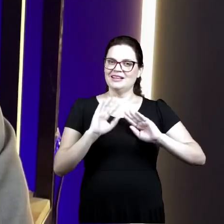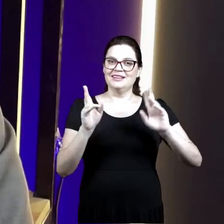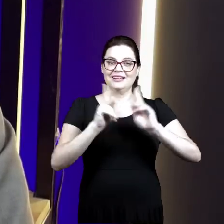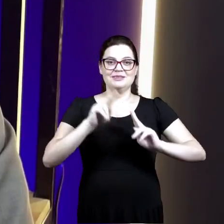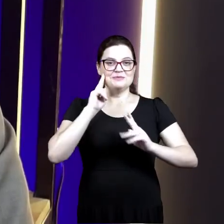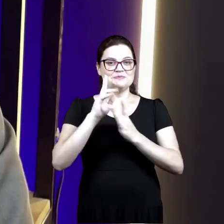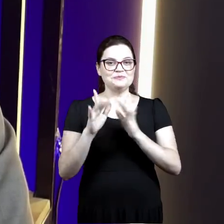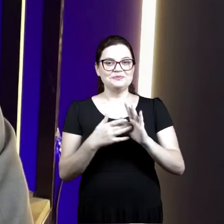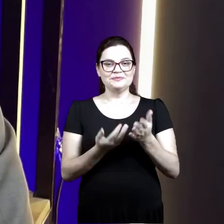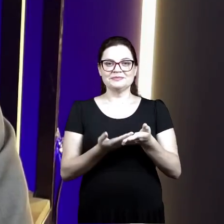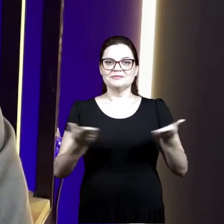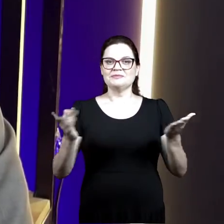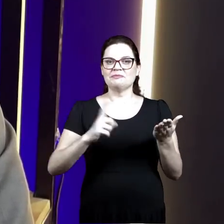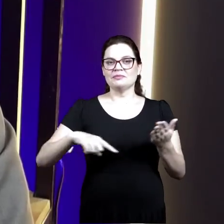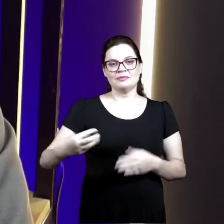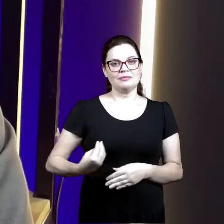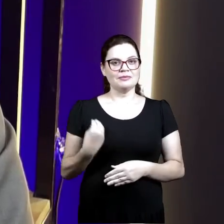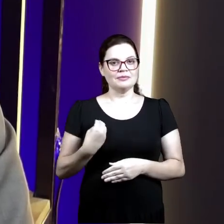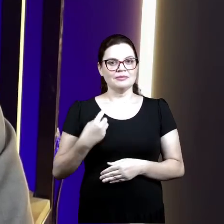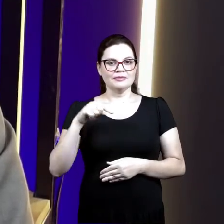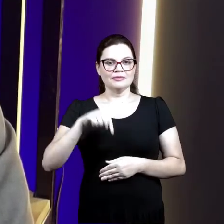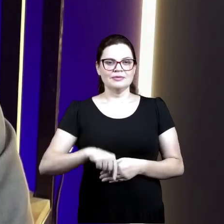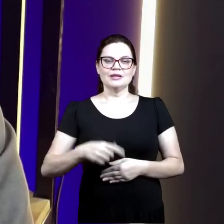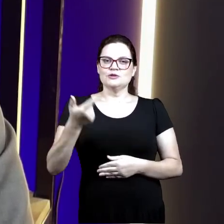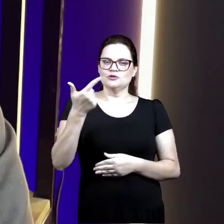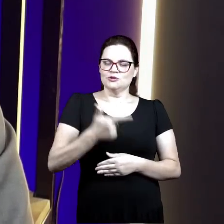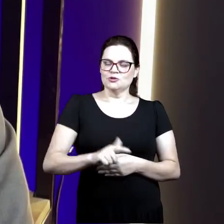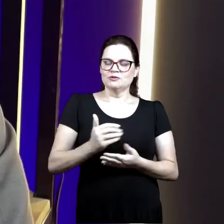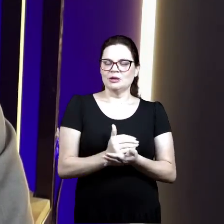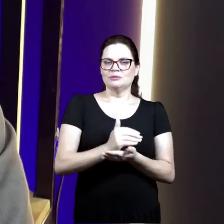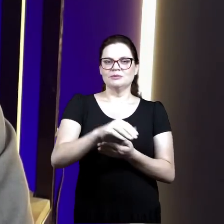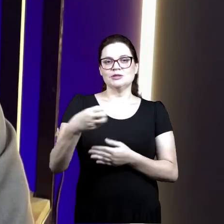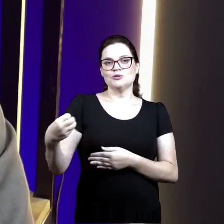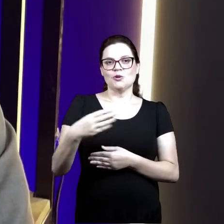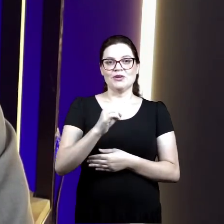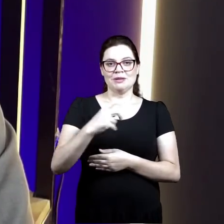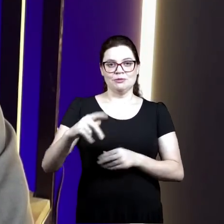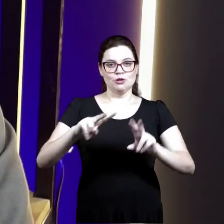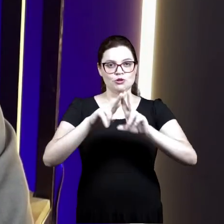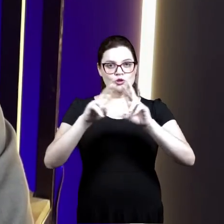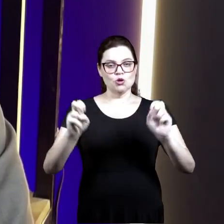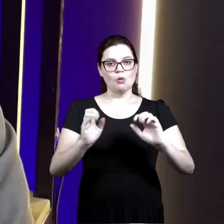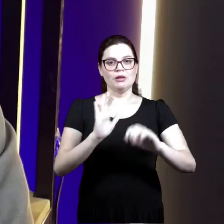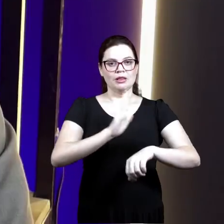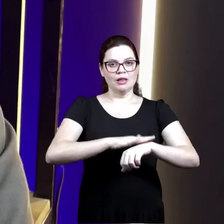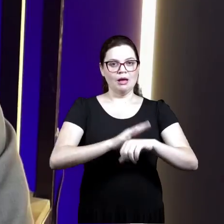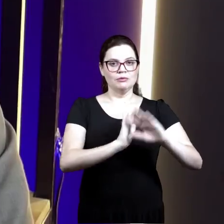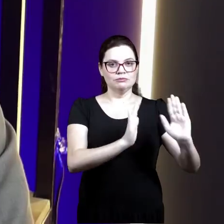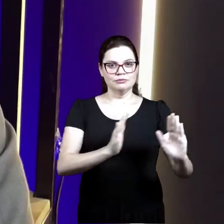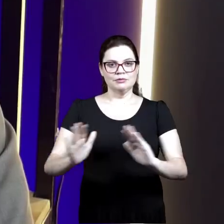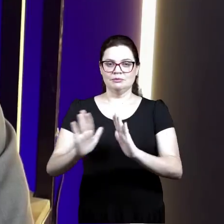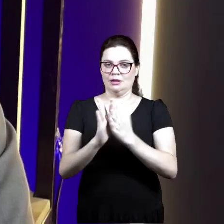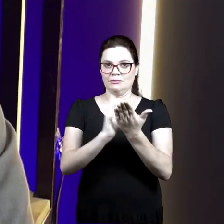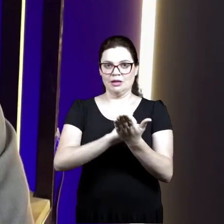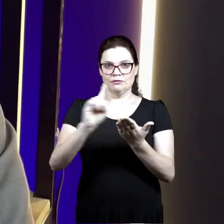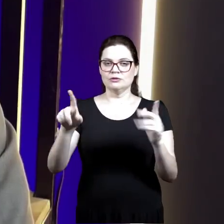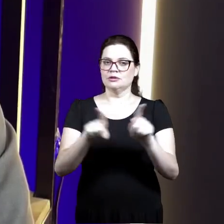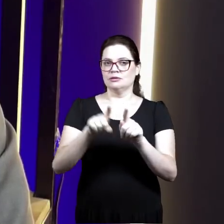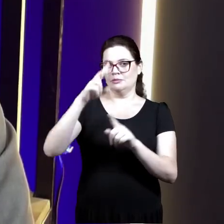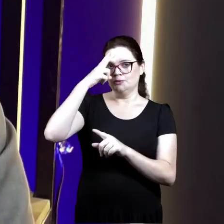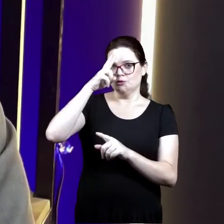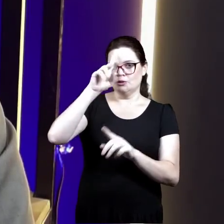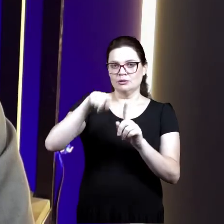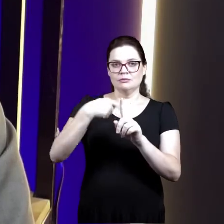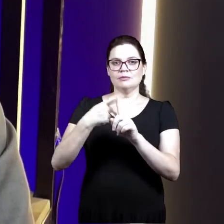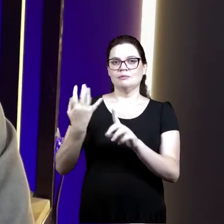A paz do Senhor Jesus, nós estamos aqui novamente com o nosso programa Cronologia Bíblica, Histórico e Profético, da TV